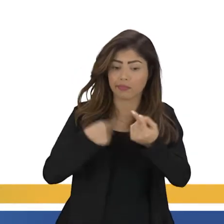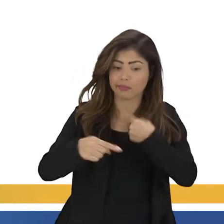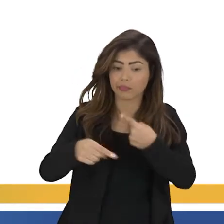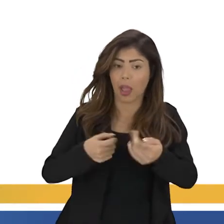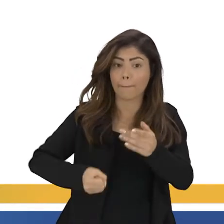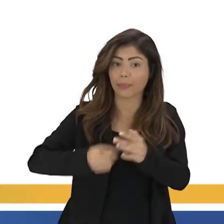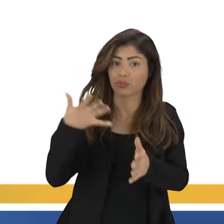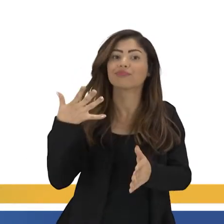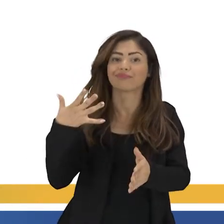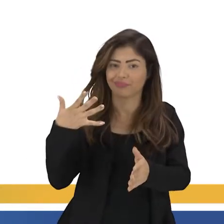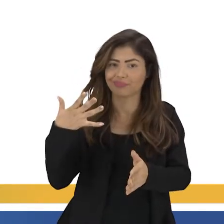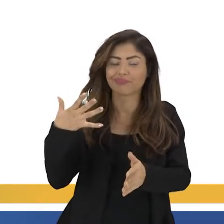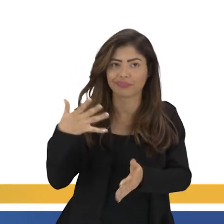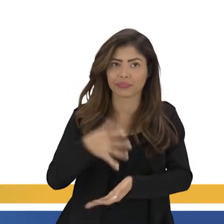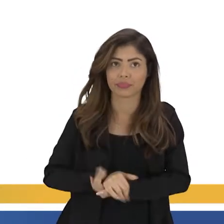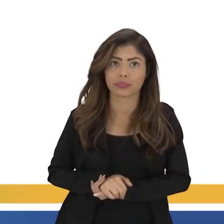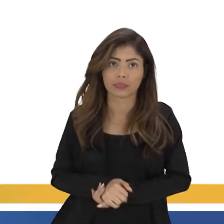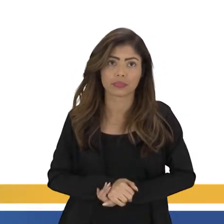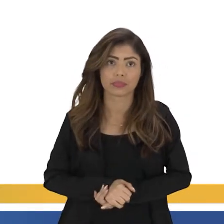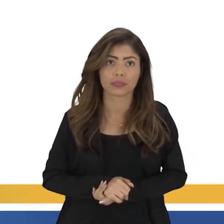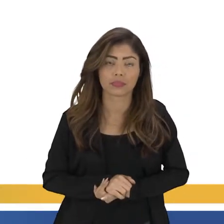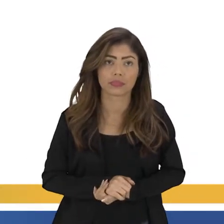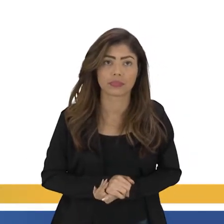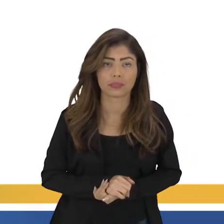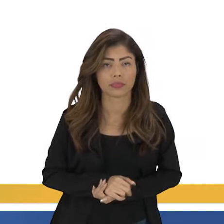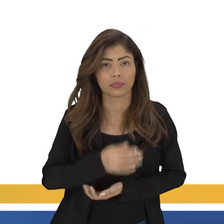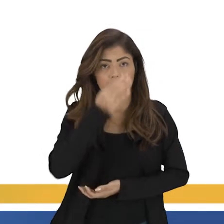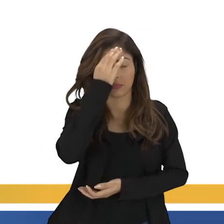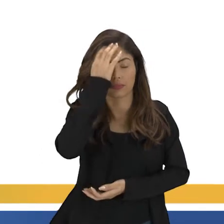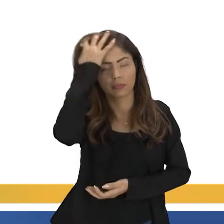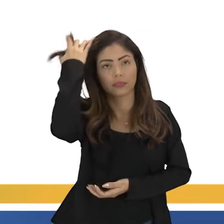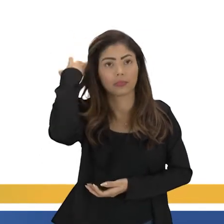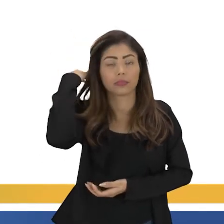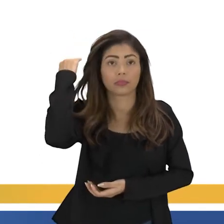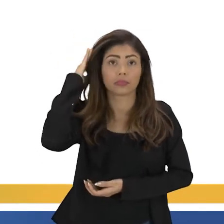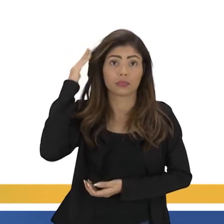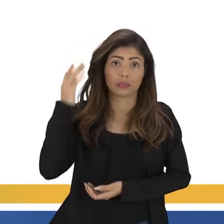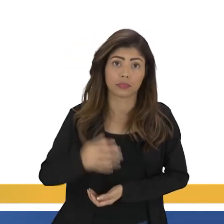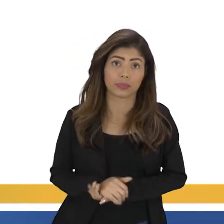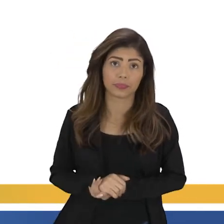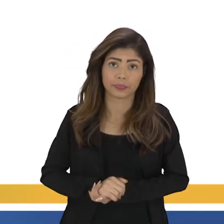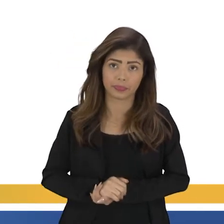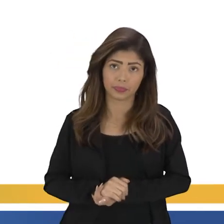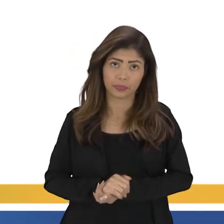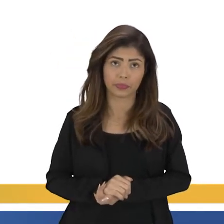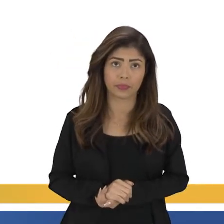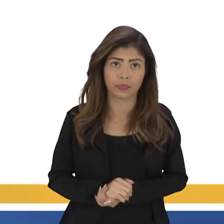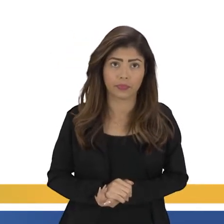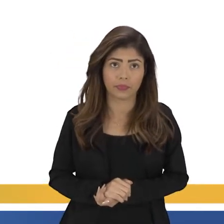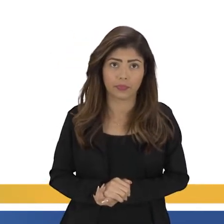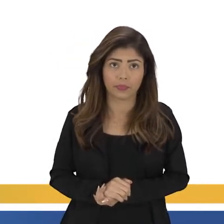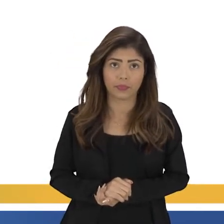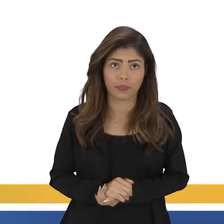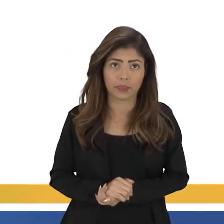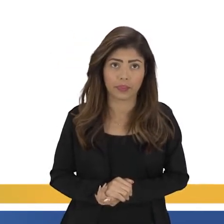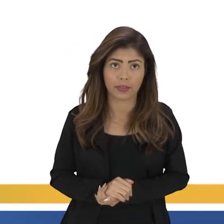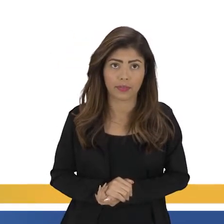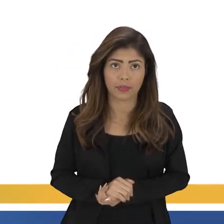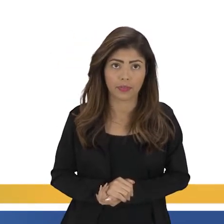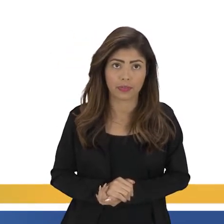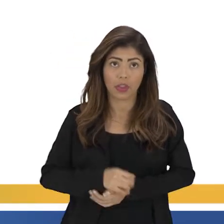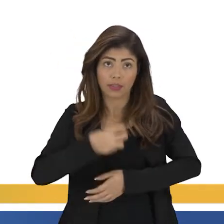muitos anos. 3. Los lápices negros ya no son lo que eran.